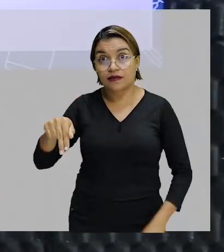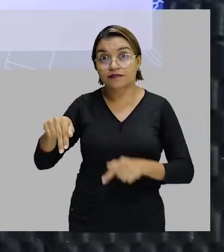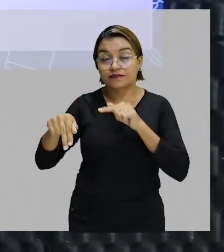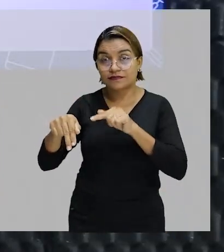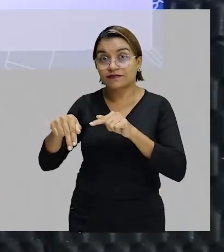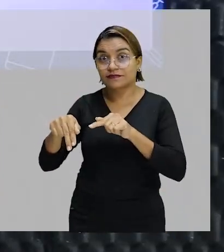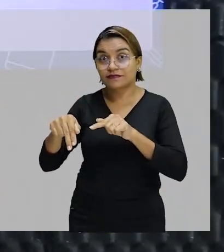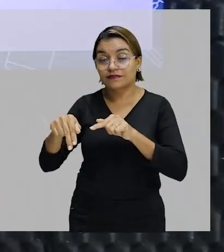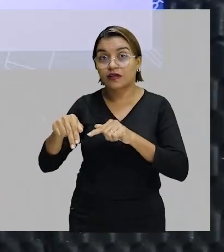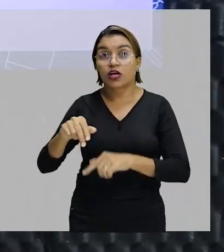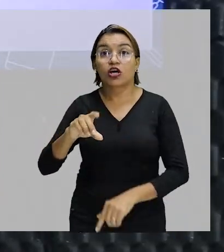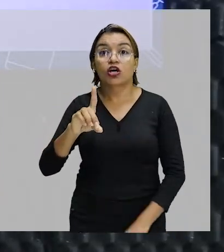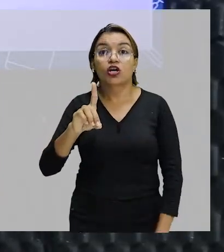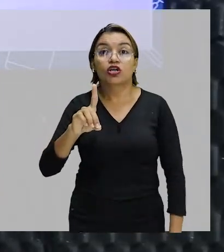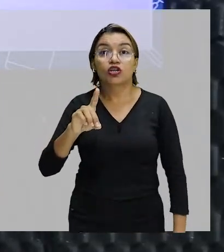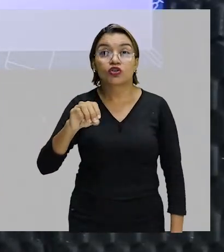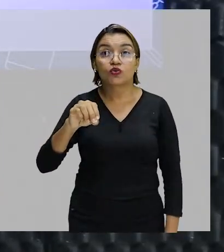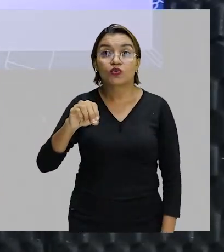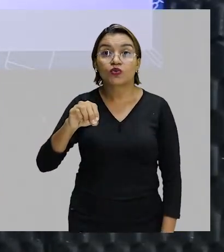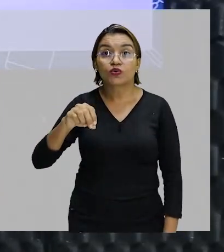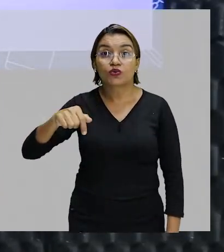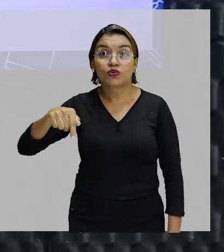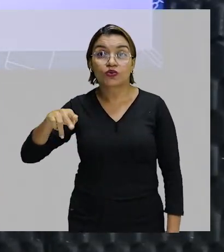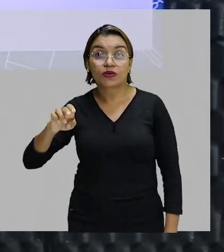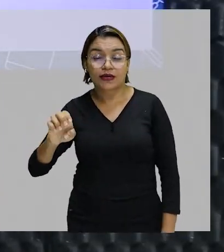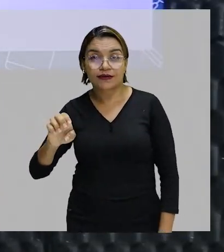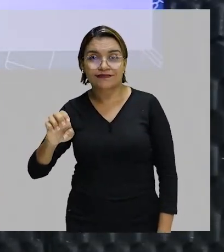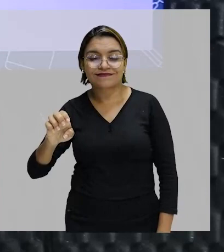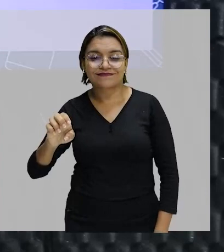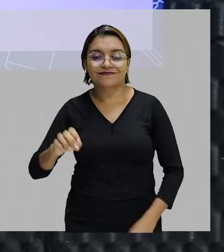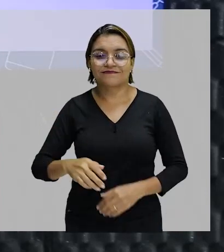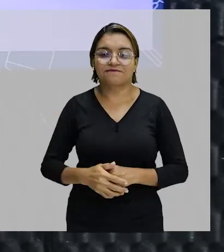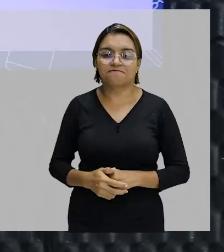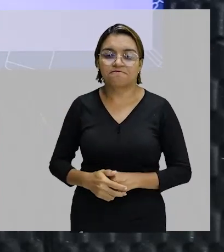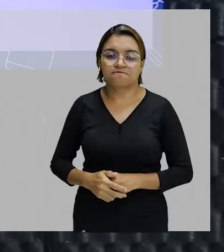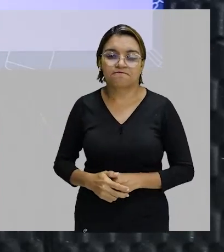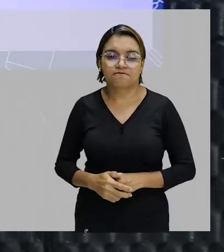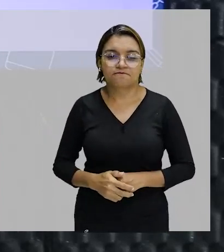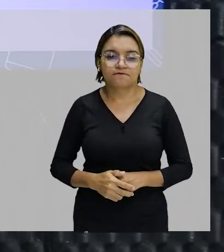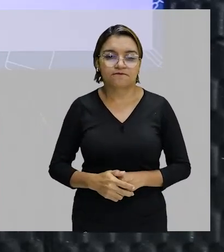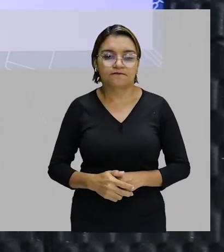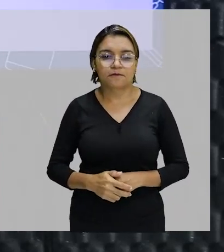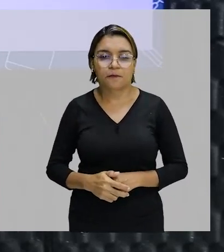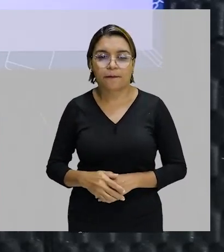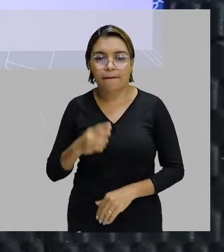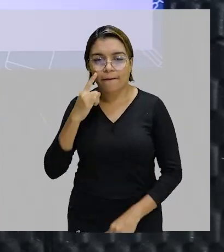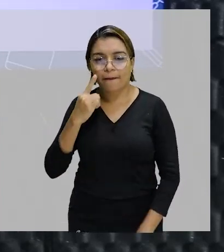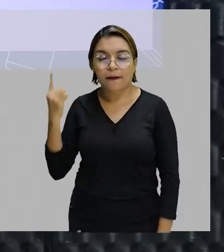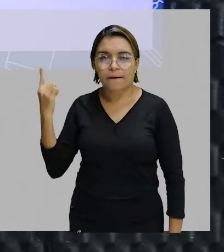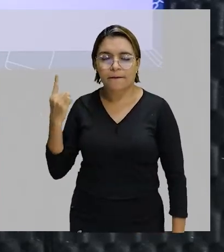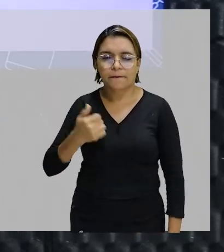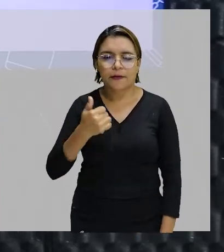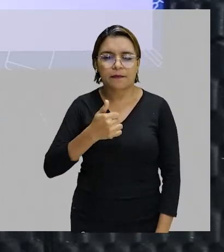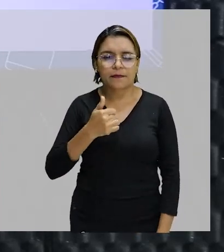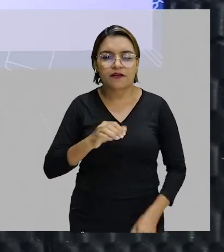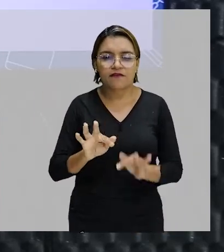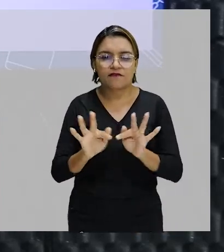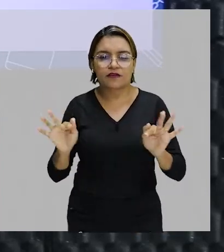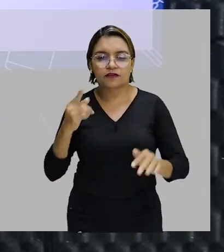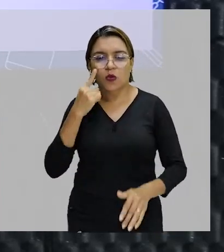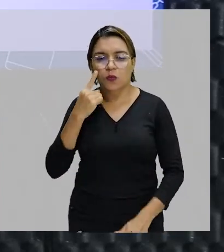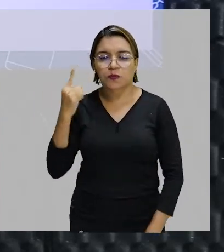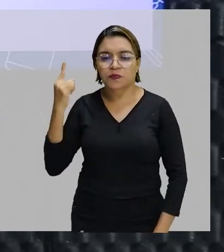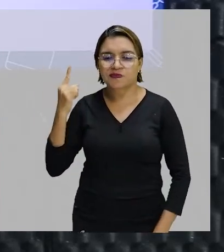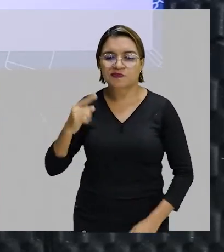significa do que, tá? Than com A, tá bom? Richard drives less